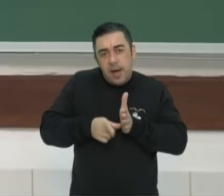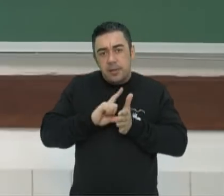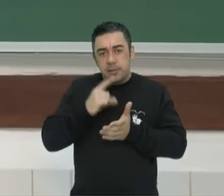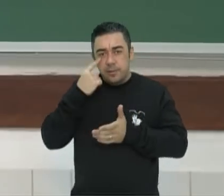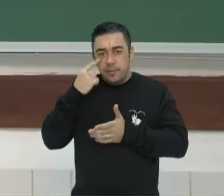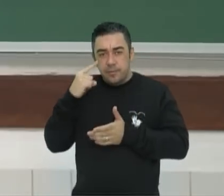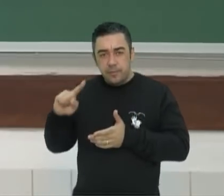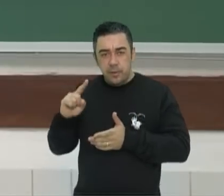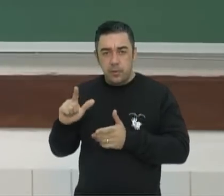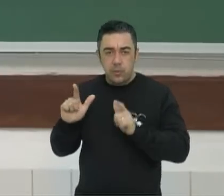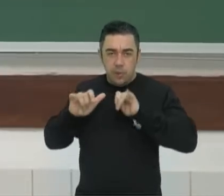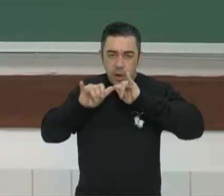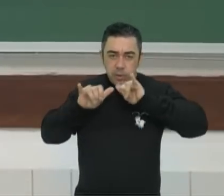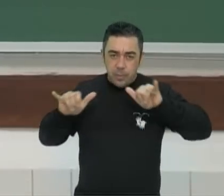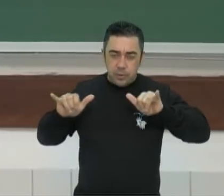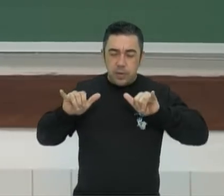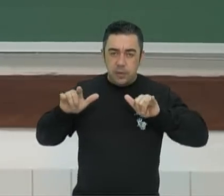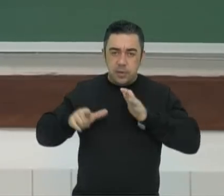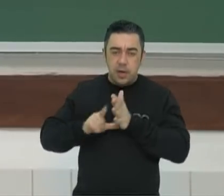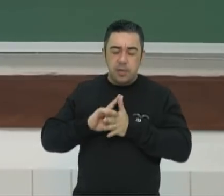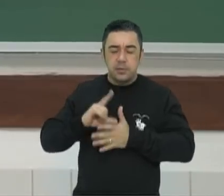super interessante no começo dessa aula,